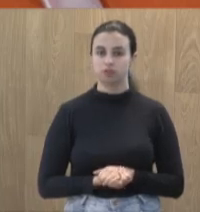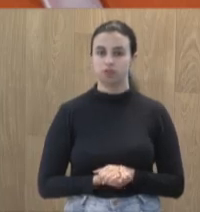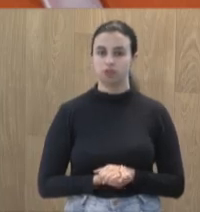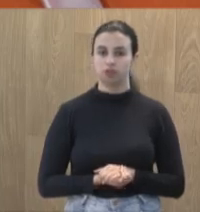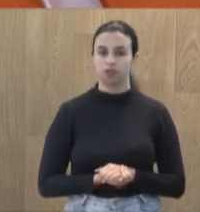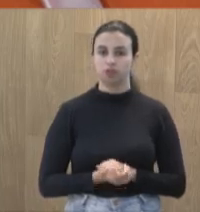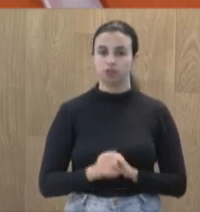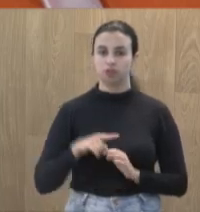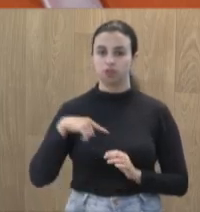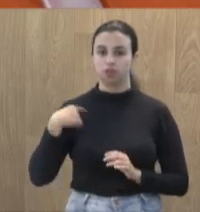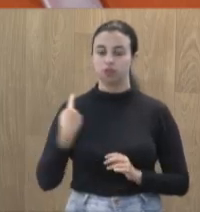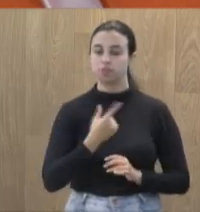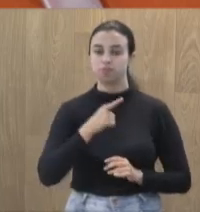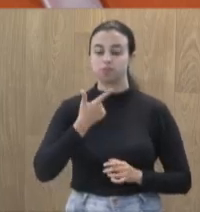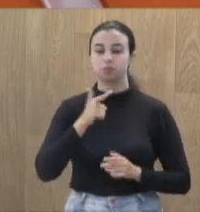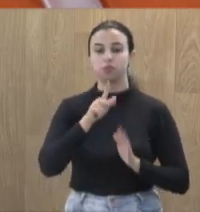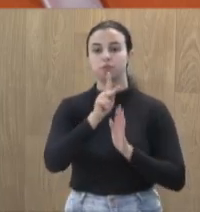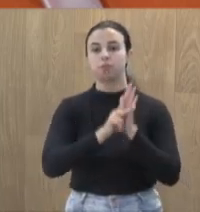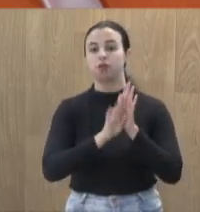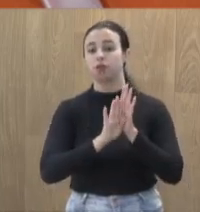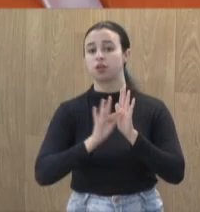um trem desgovernado.